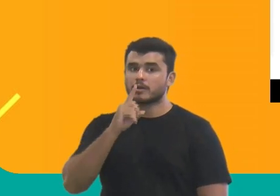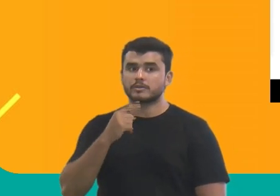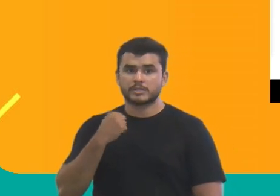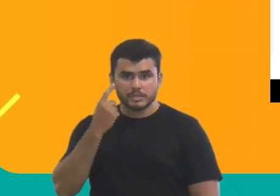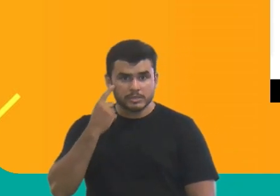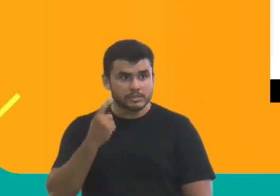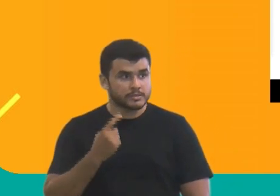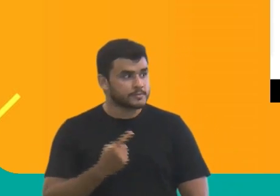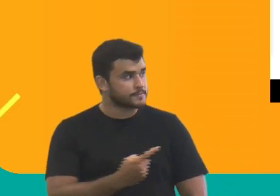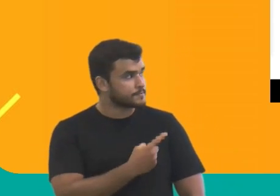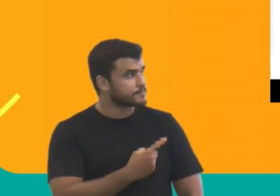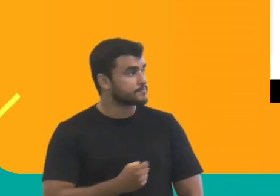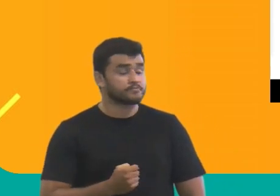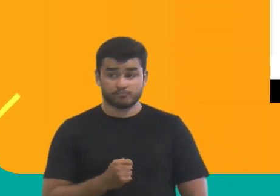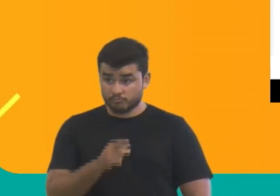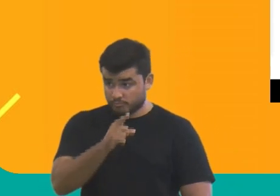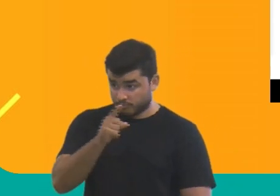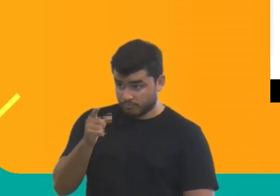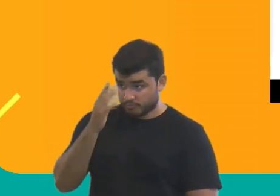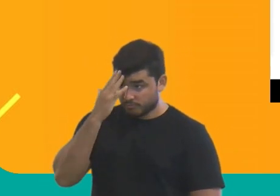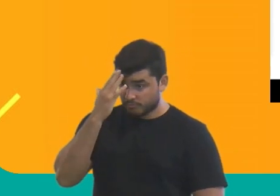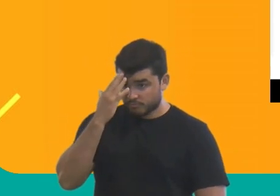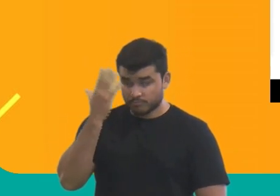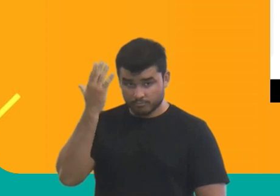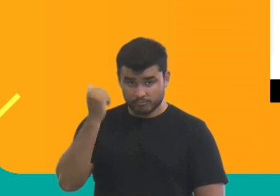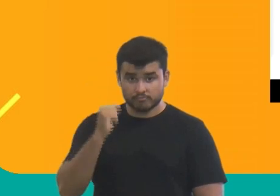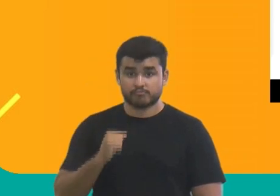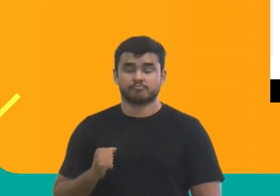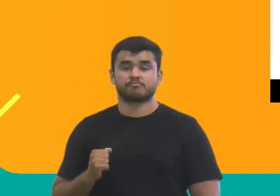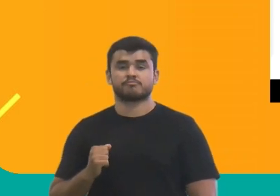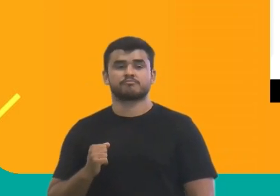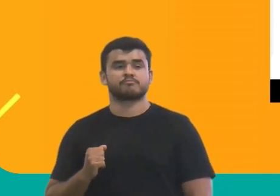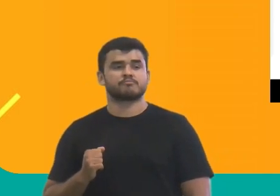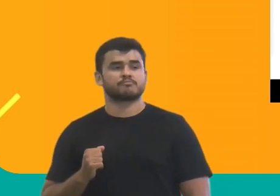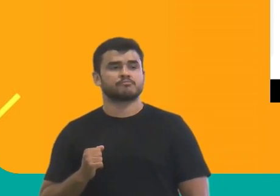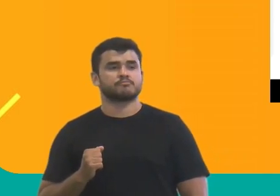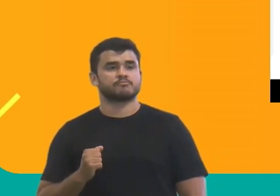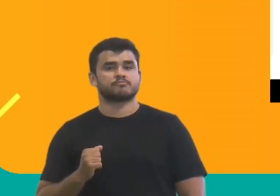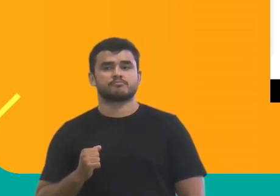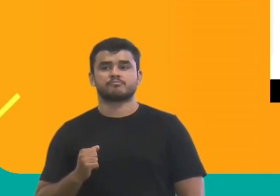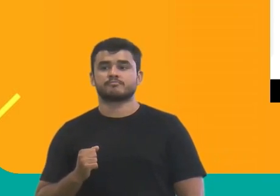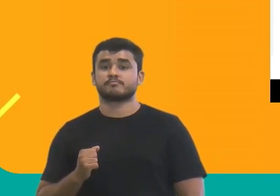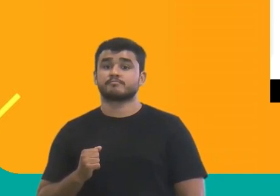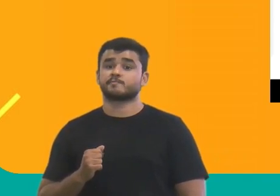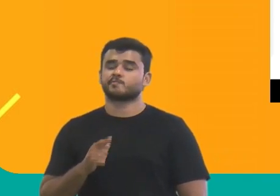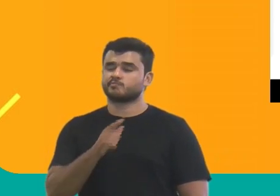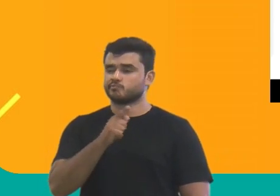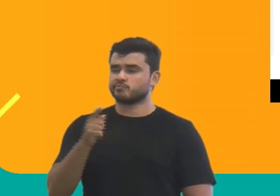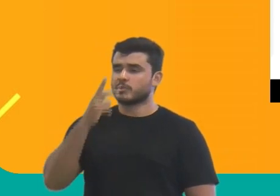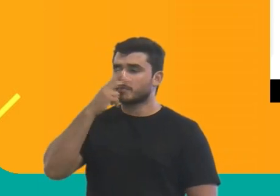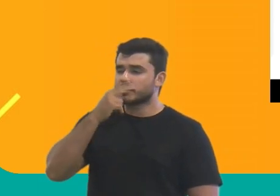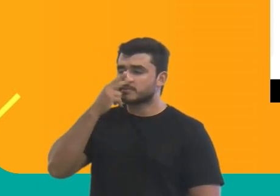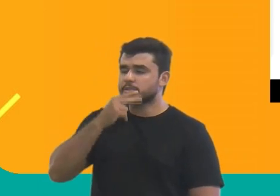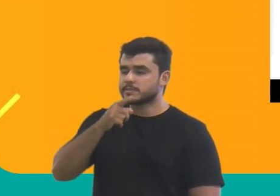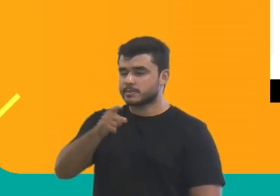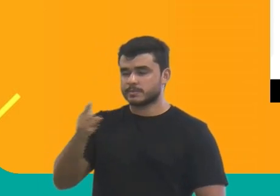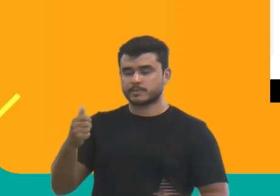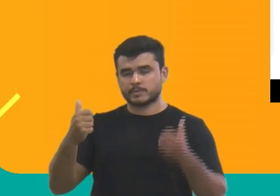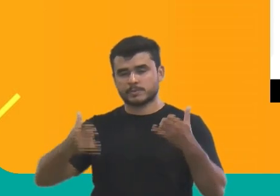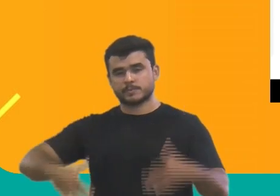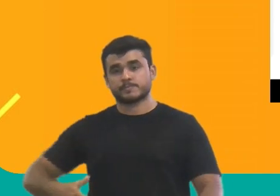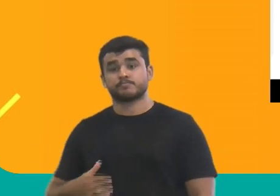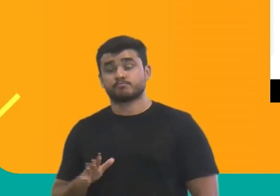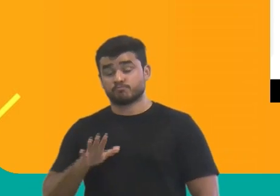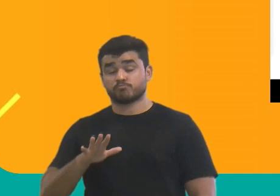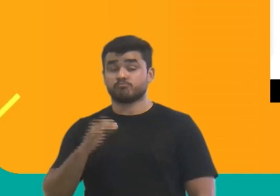mas é biologia. Mas se você começar, foi o que a gente falou aqui, eu sei que às vezes algumas coisas que a gente fala é repetitivo, mas é muito